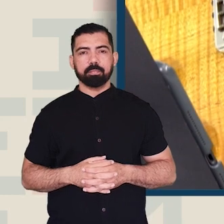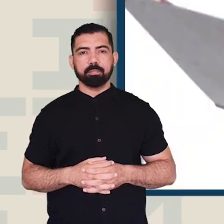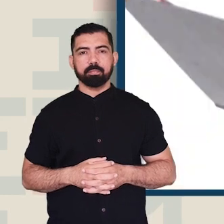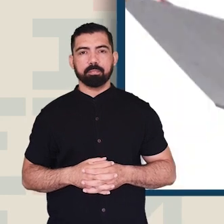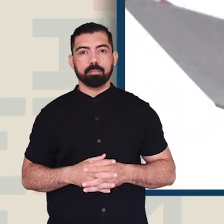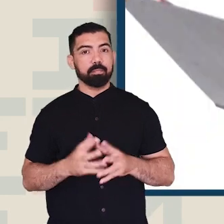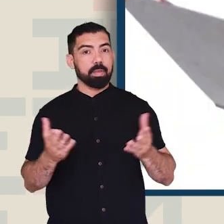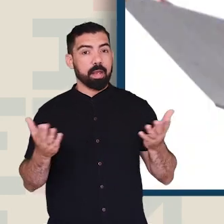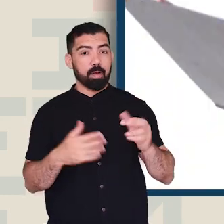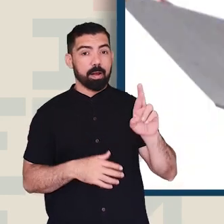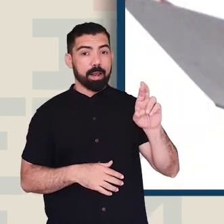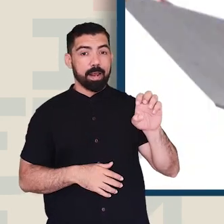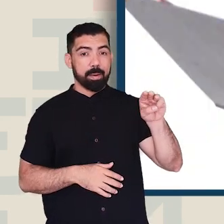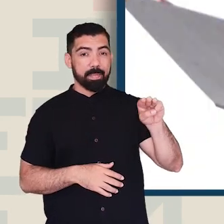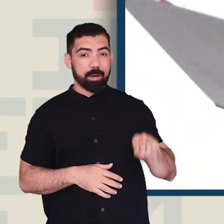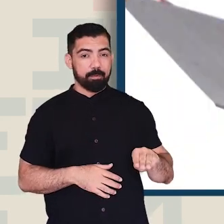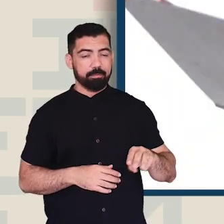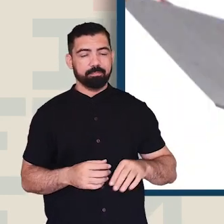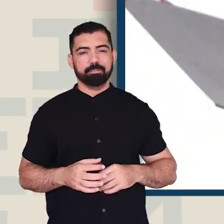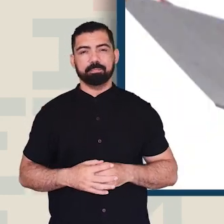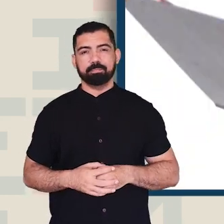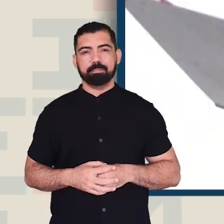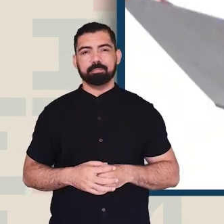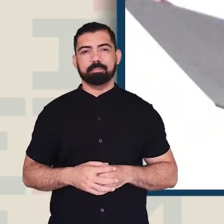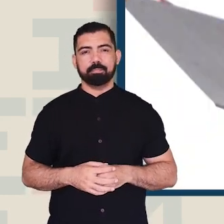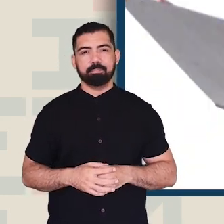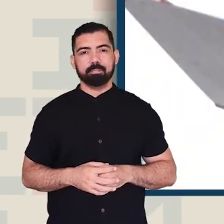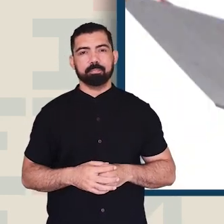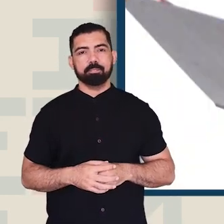E agora em Ré menor.